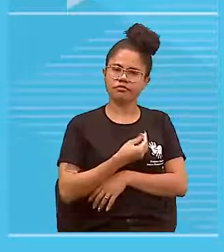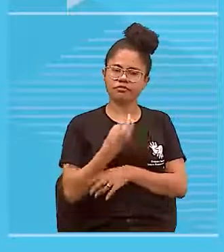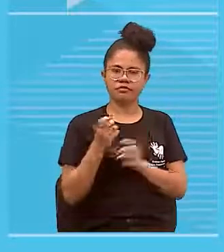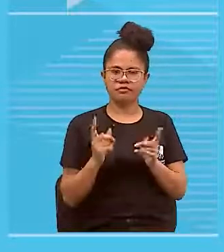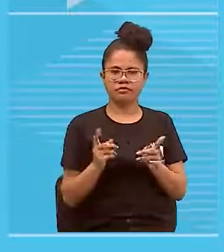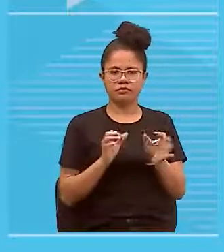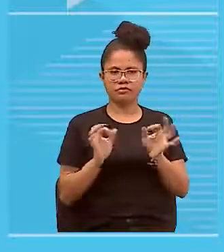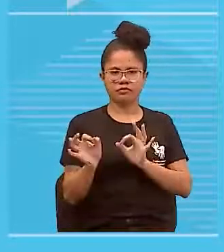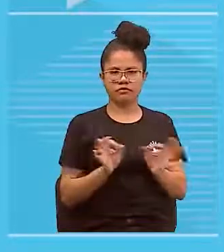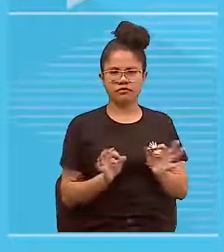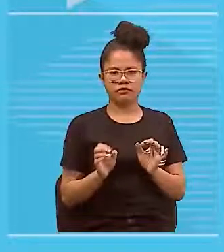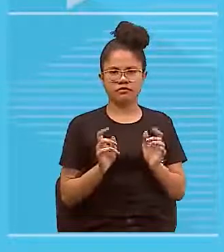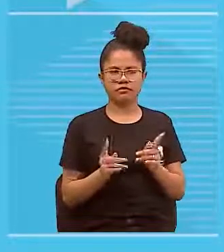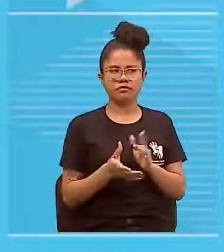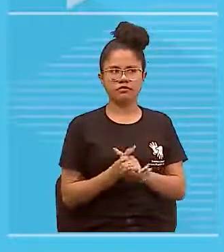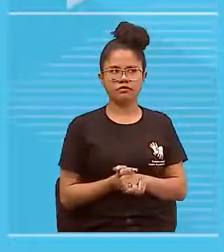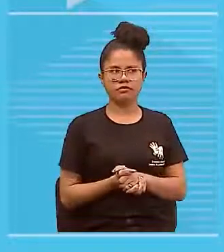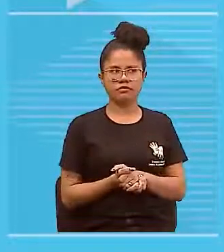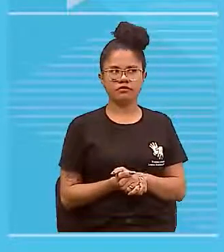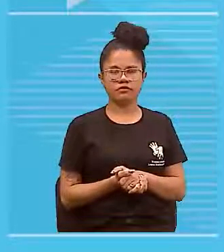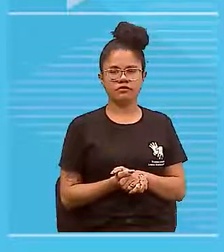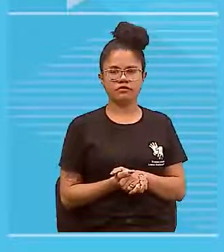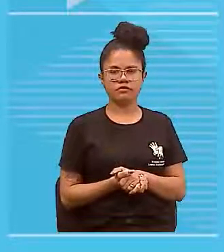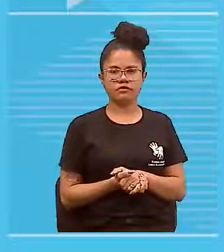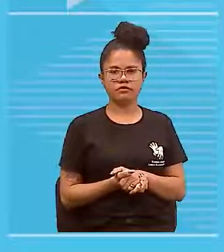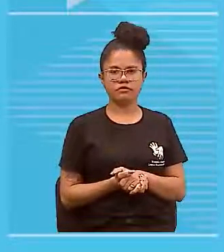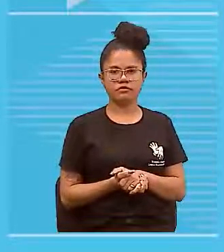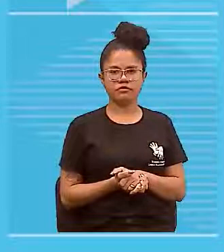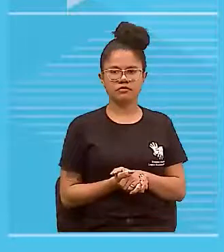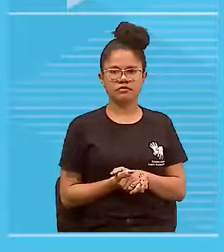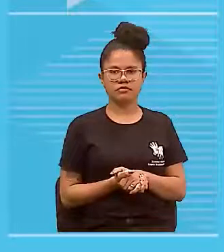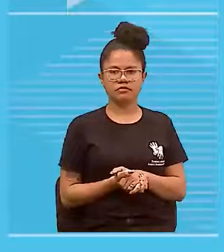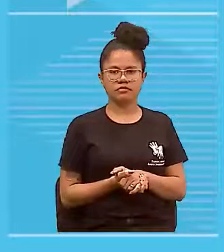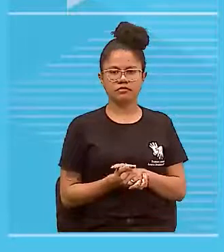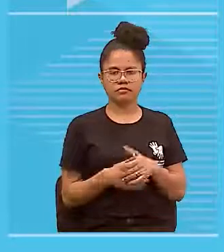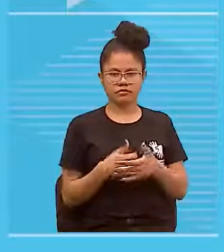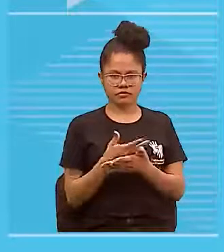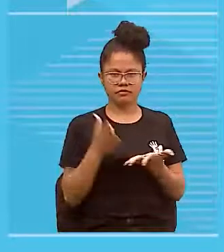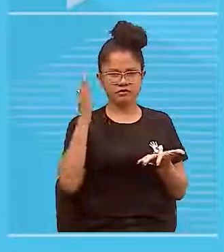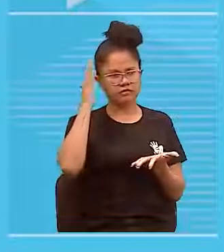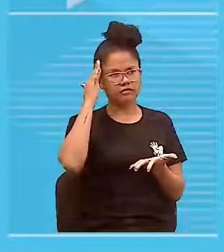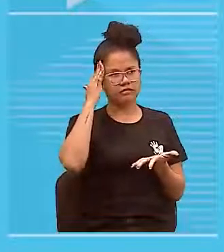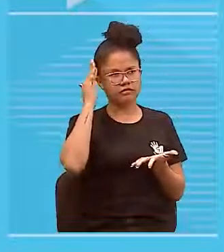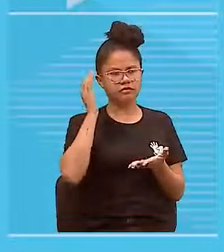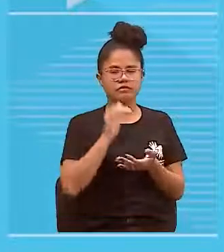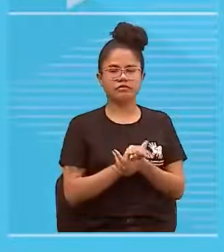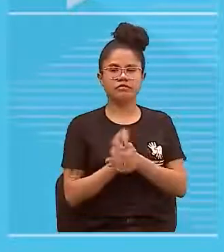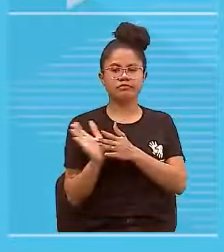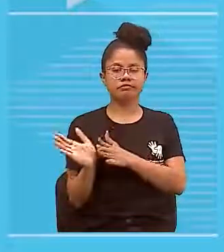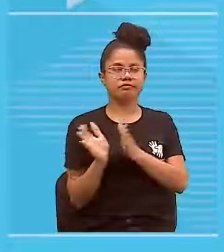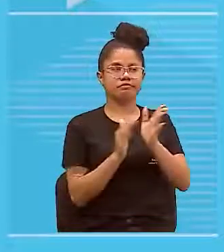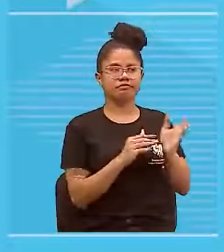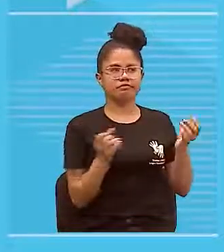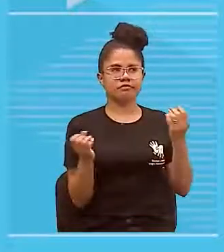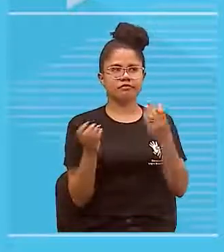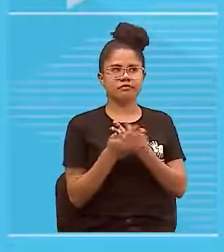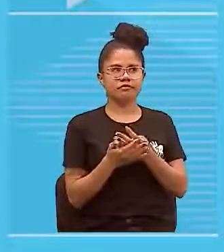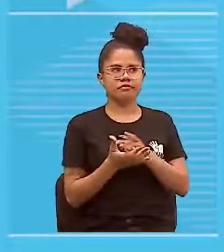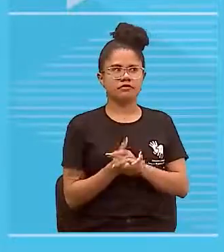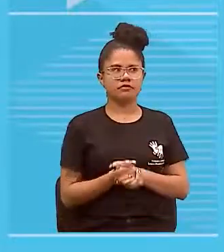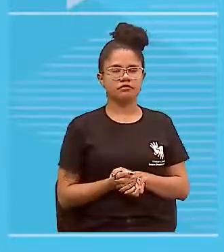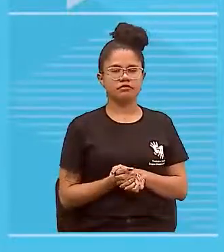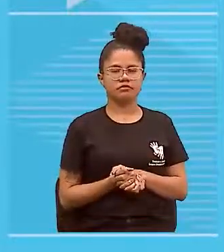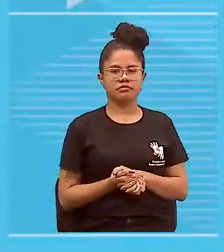biológica. Combinado? Ok? Todo mundo entendeu? Pois vamos passar adiante, né? Vamos continuar, que essa aula